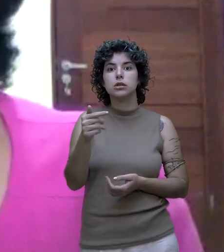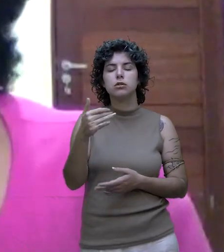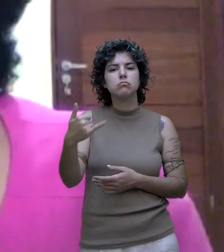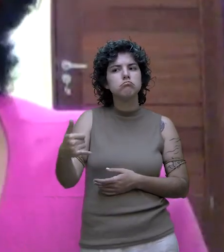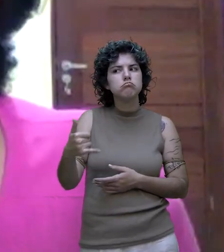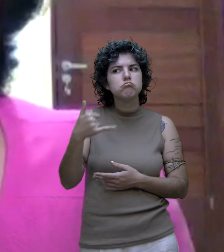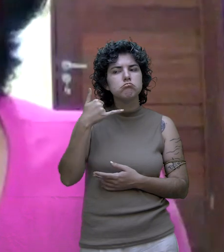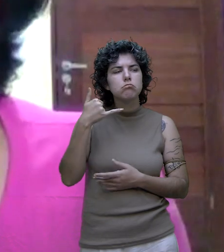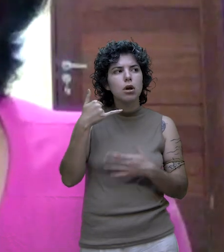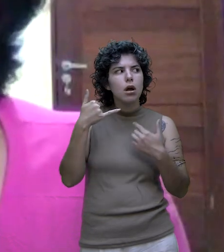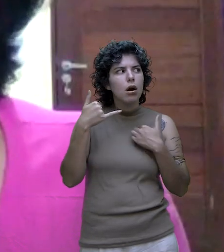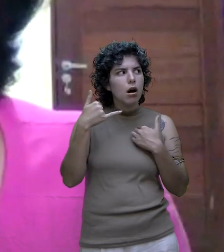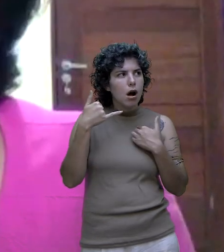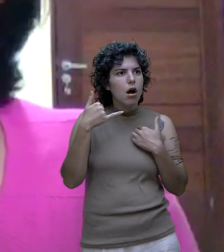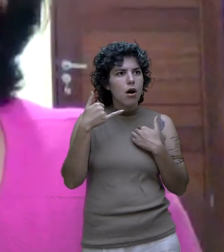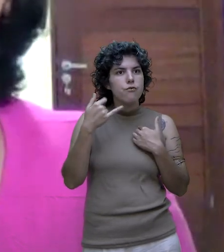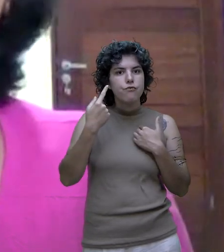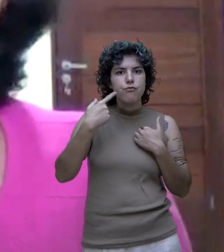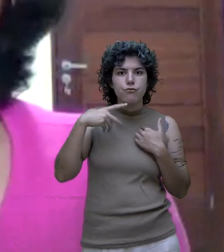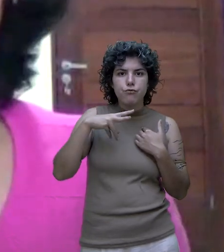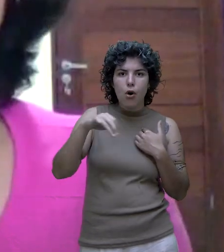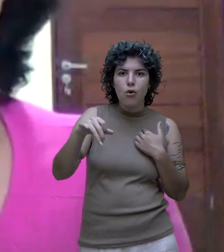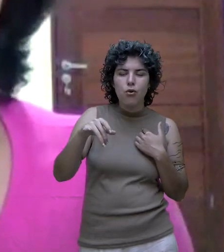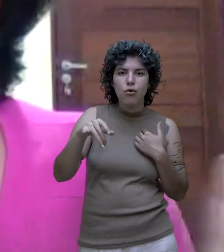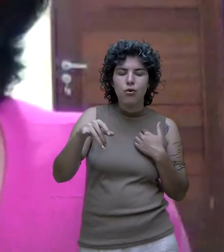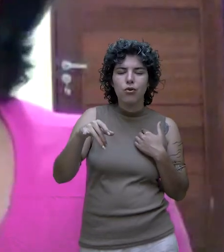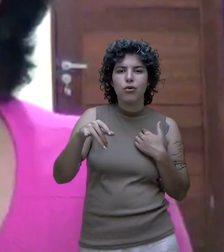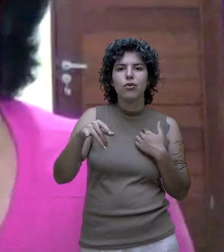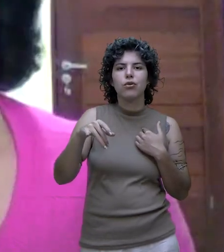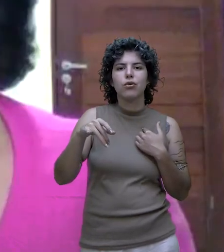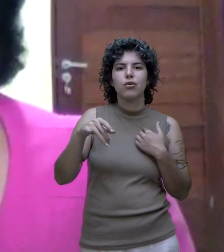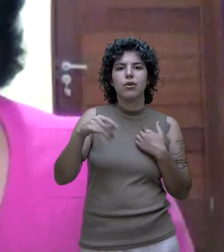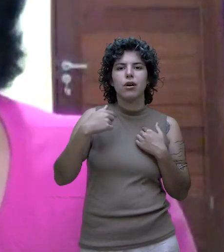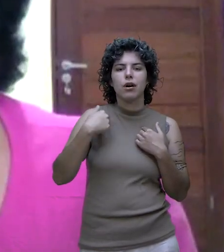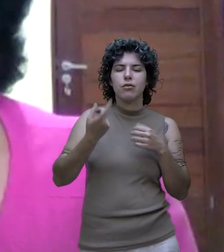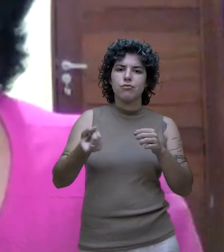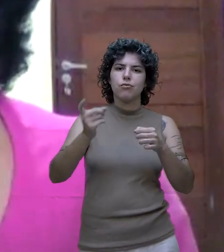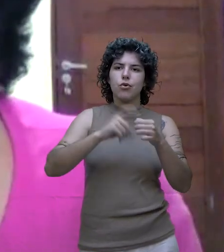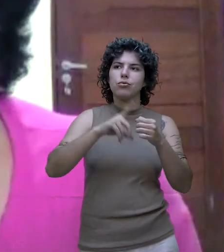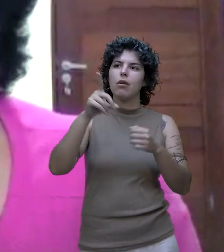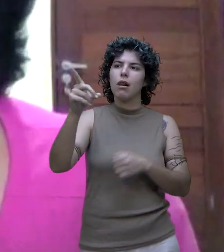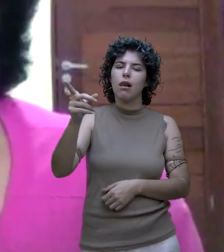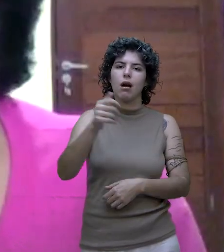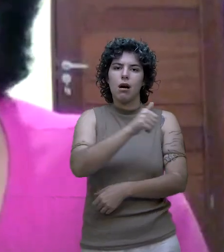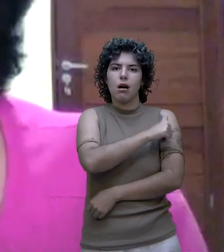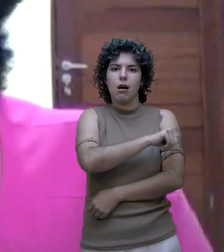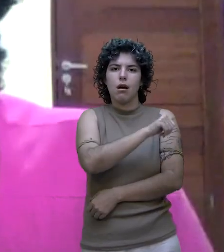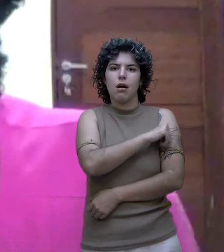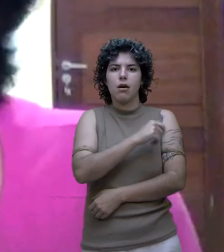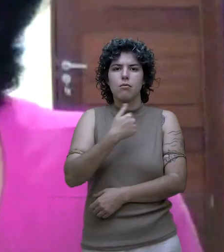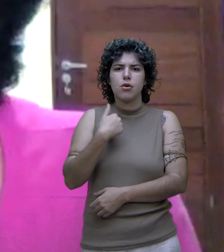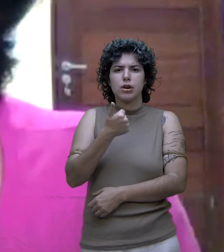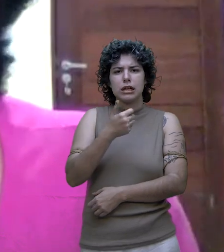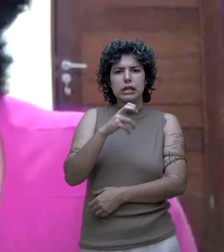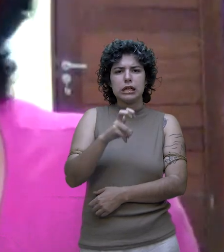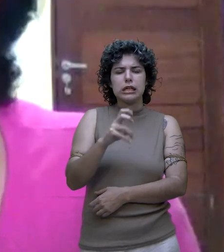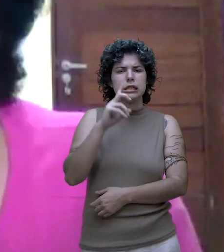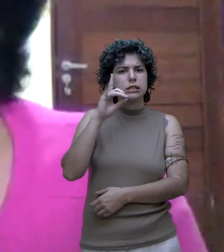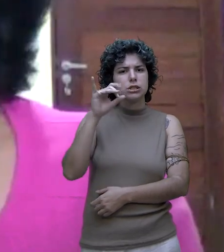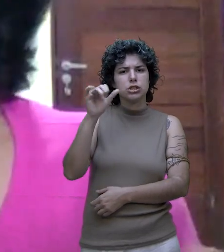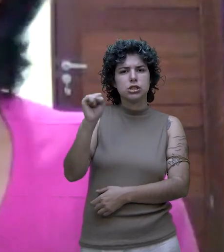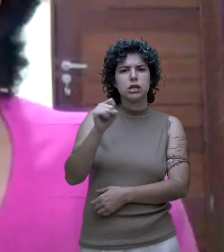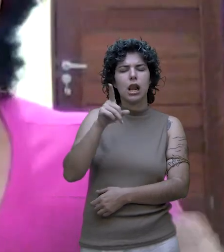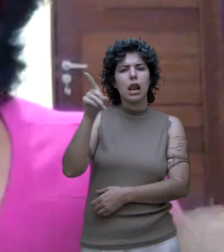disse, voltei para o Rio de Janeiro, e aí fui passar 15 dias dentro do Canal Futura, estudando cinema com vários